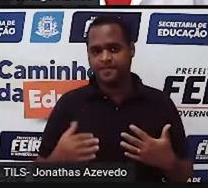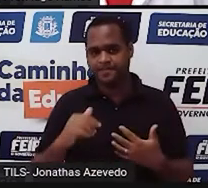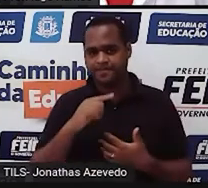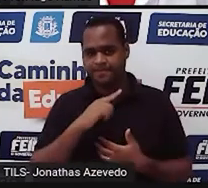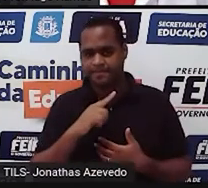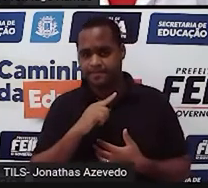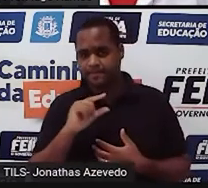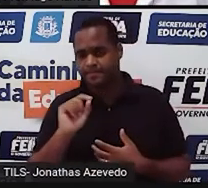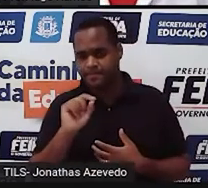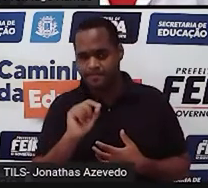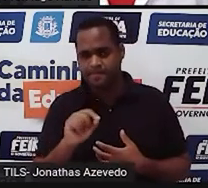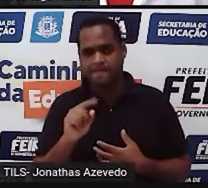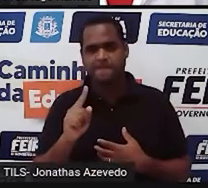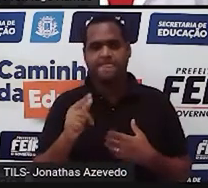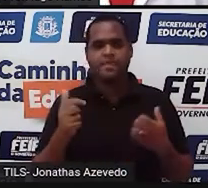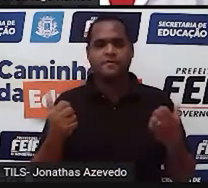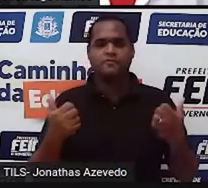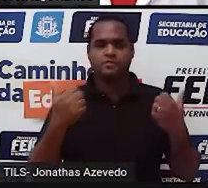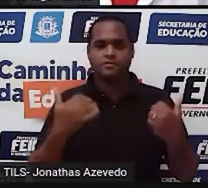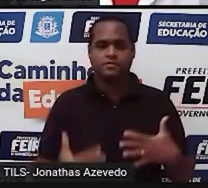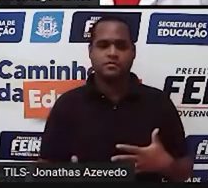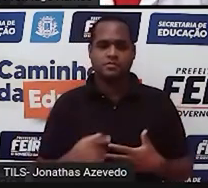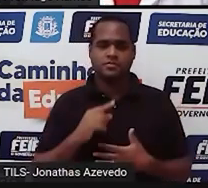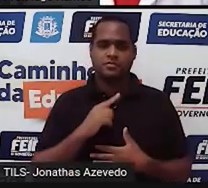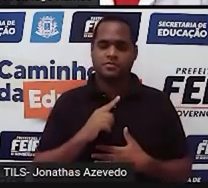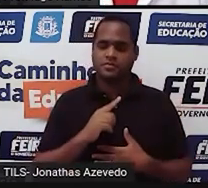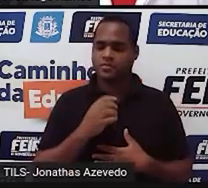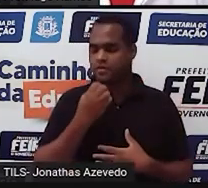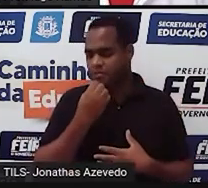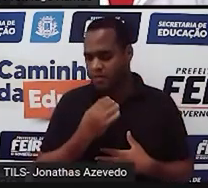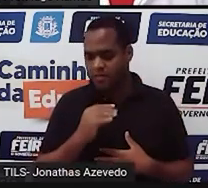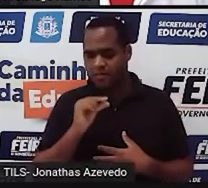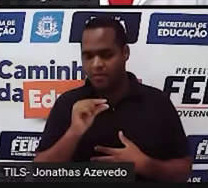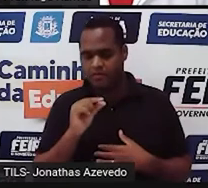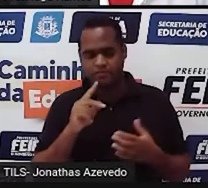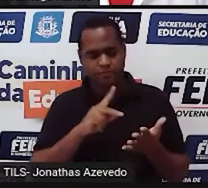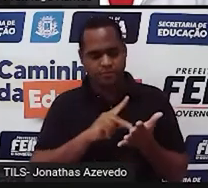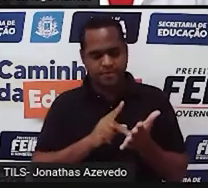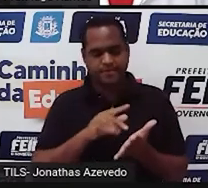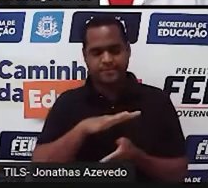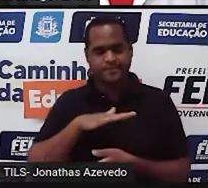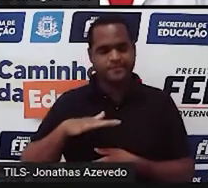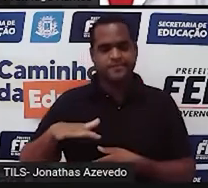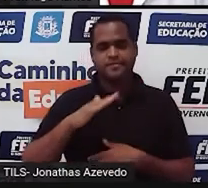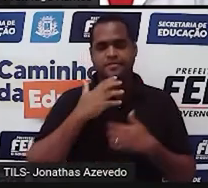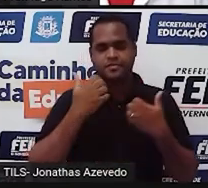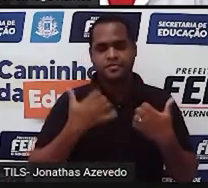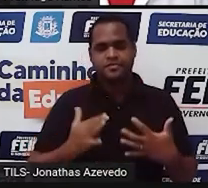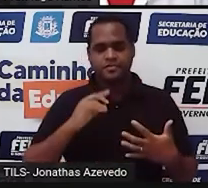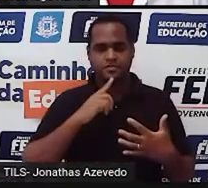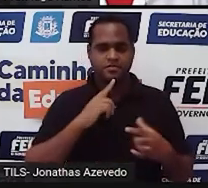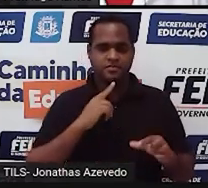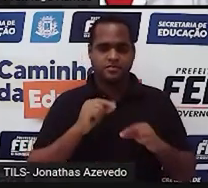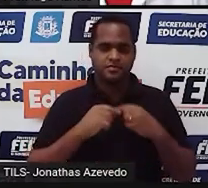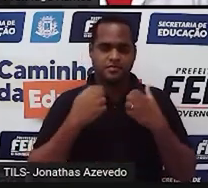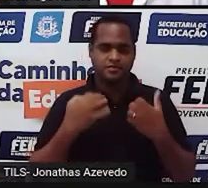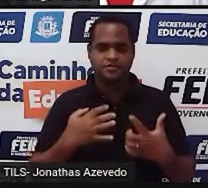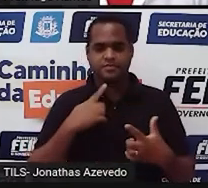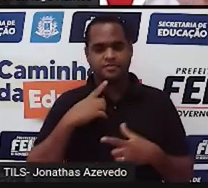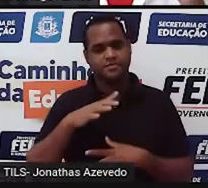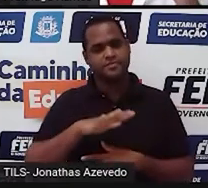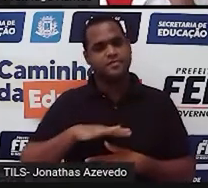né Então até aqui foi um pouquinho do que é básico na geometria essa geometria gente chama de geometria plana